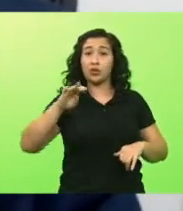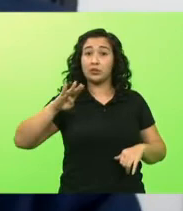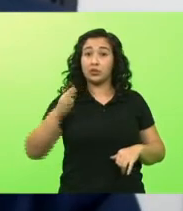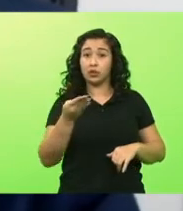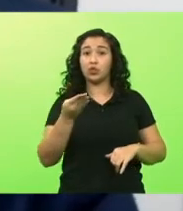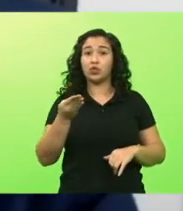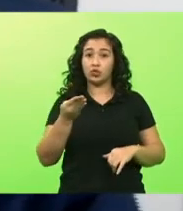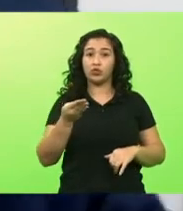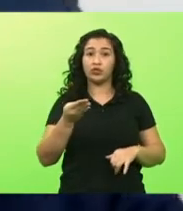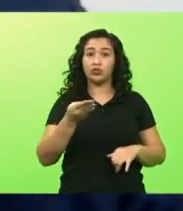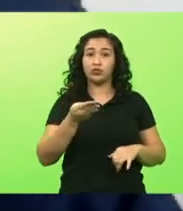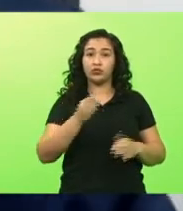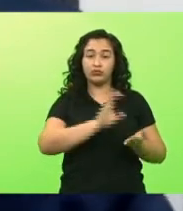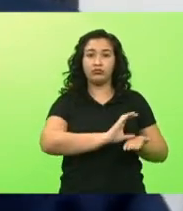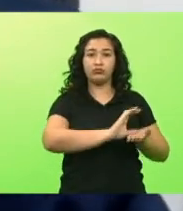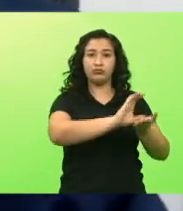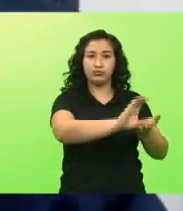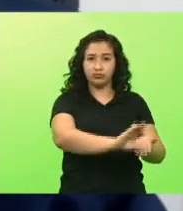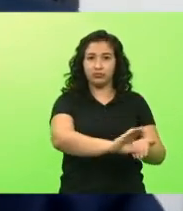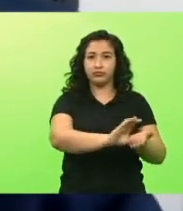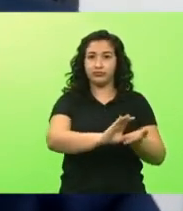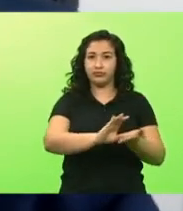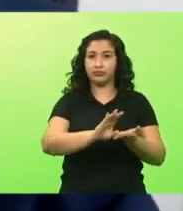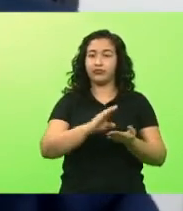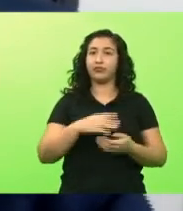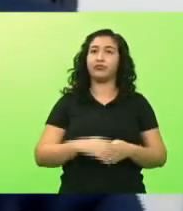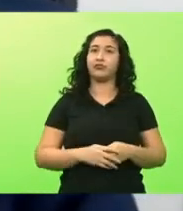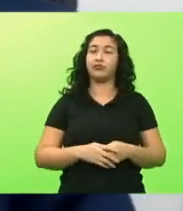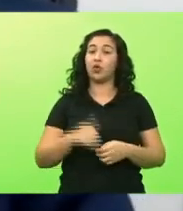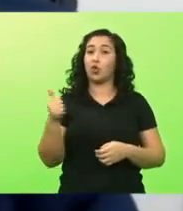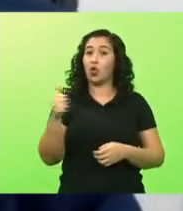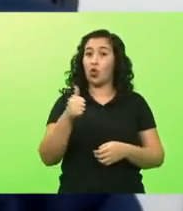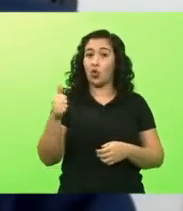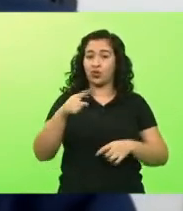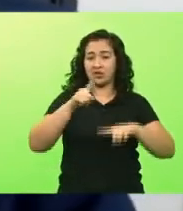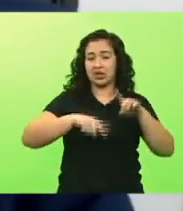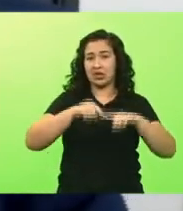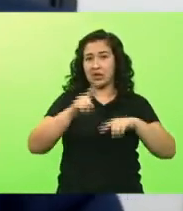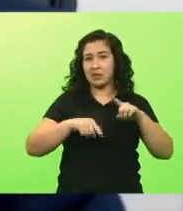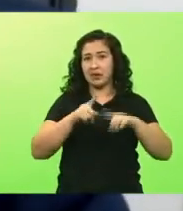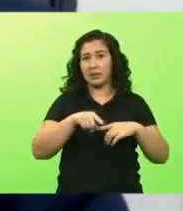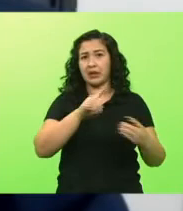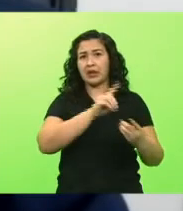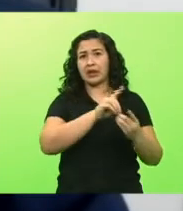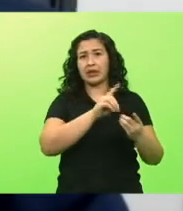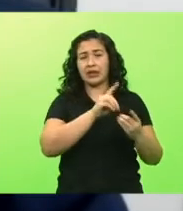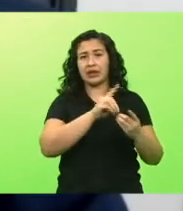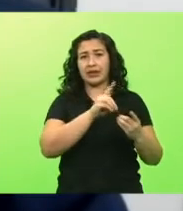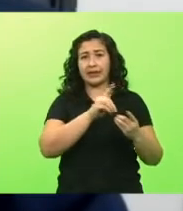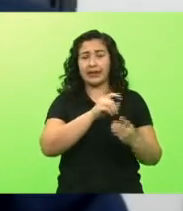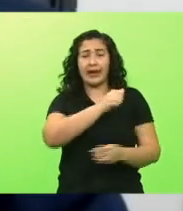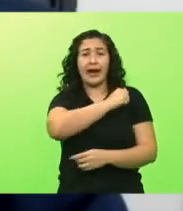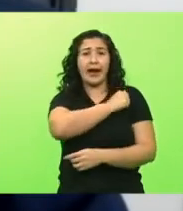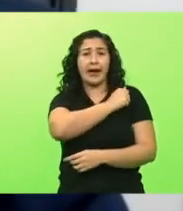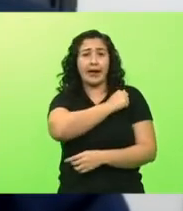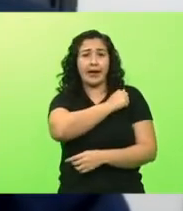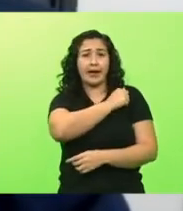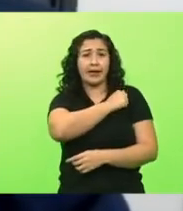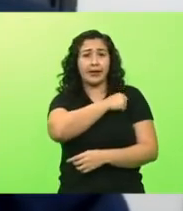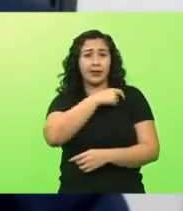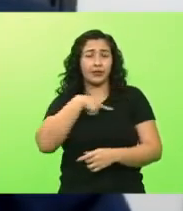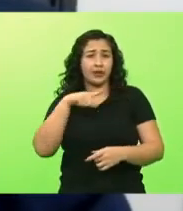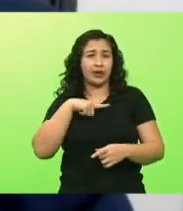43 para jardinagem, e 11 para equipamentos, para atender os alunos com dificuldade na época da